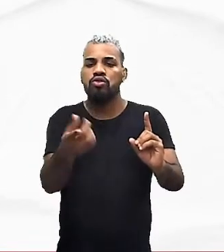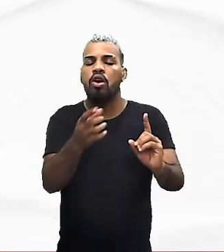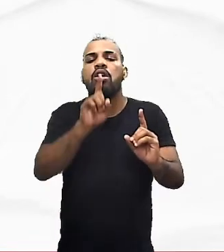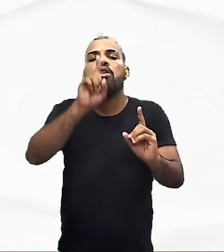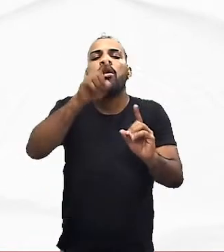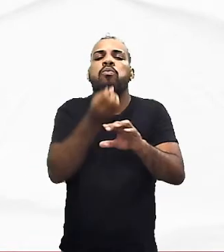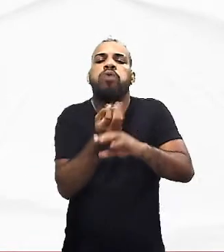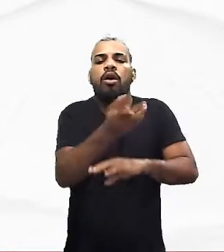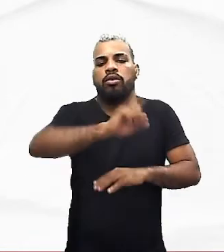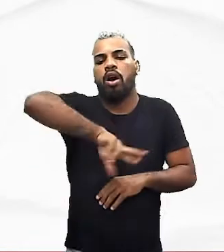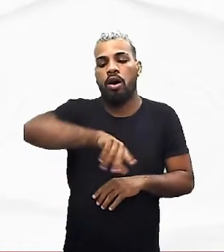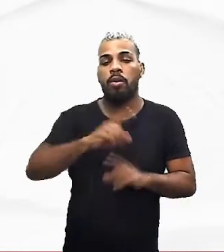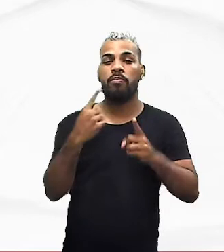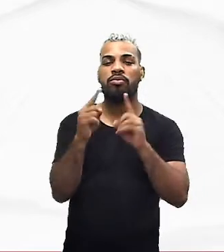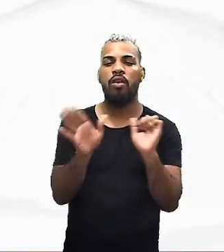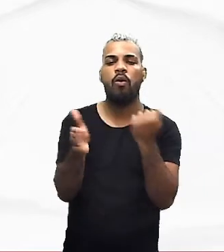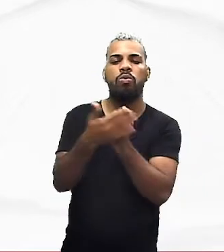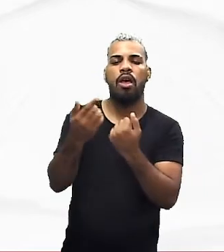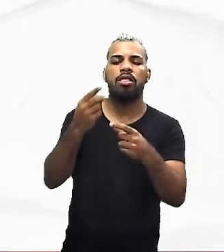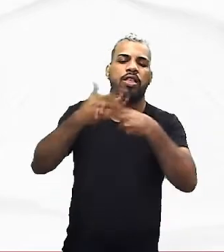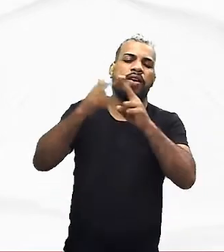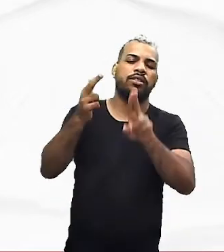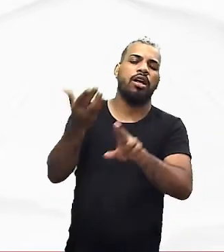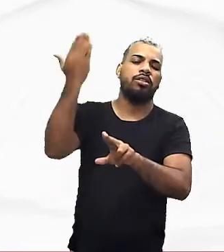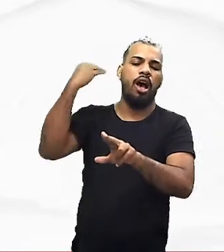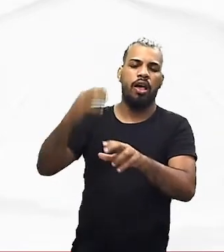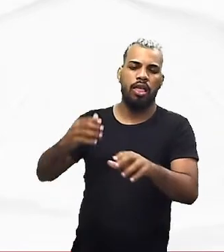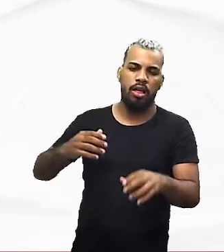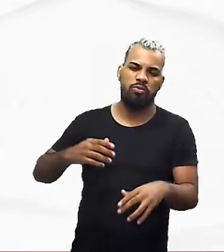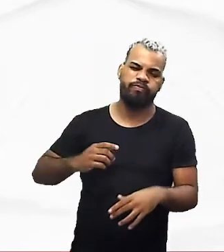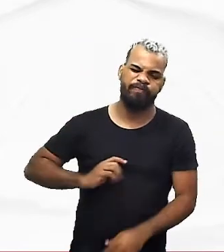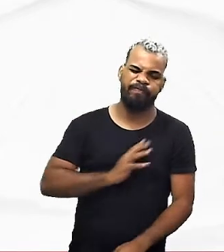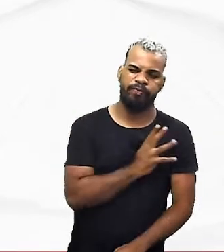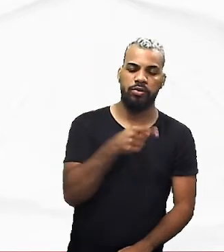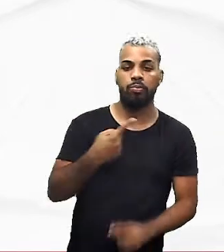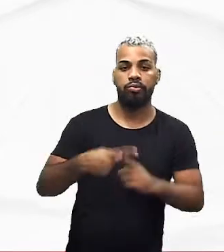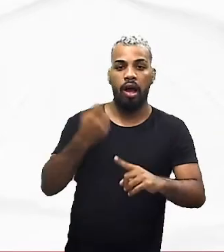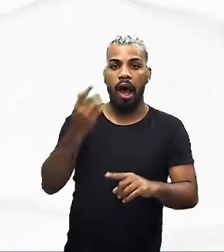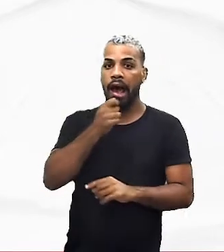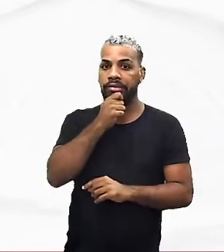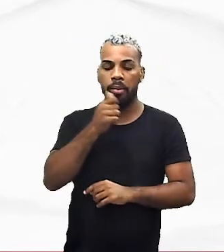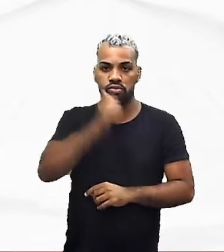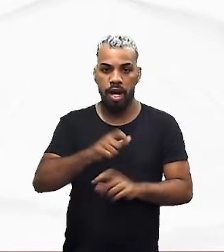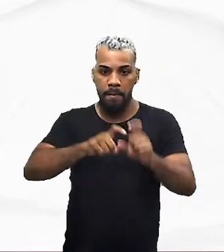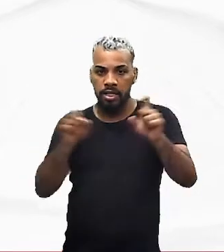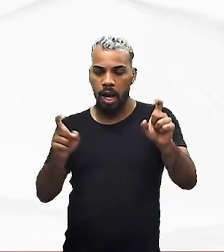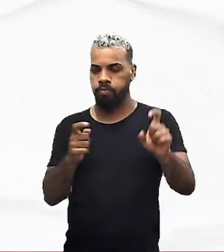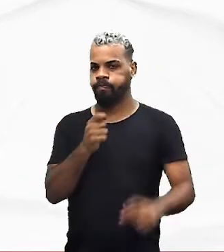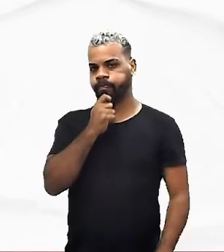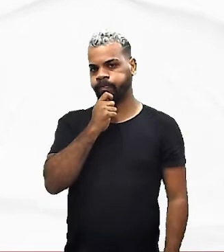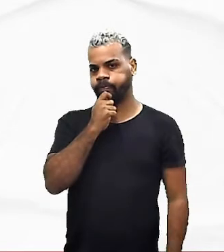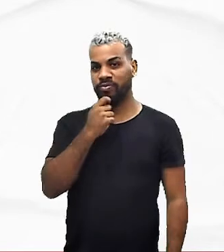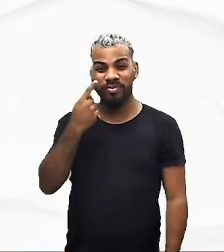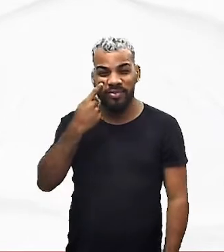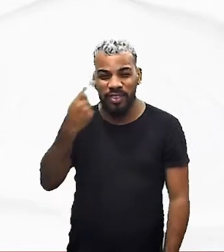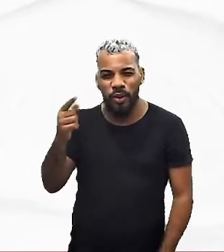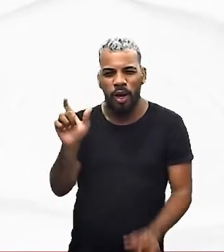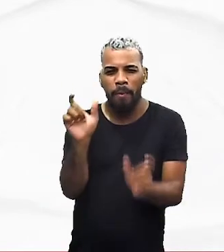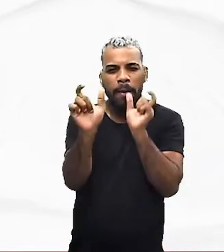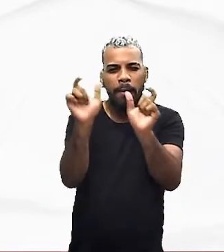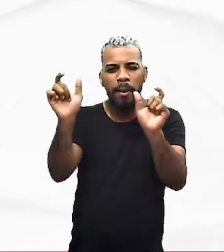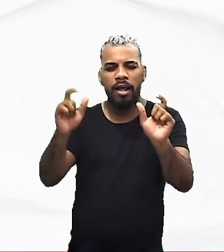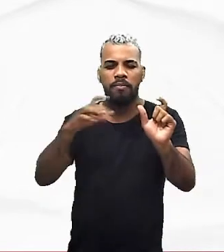sociedade brasileira, que naquele tempo não tinha admitido ainda certa emancipação feminina. Está vendo a linguagem, minha gente?